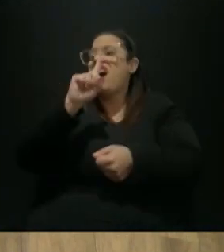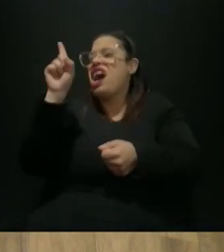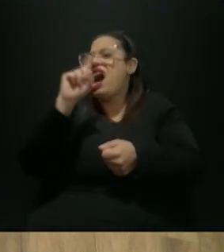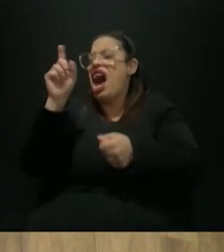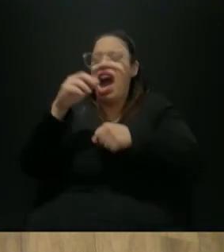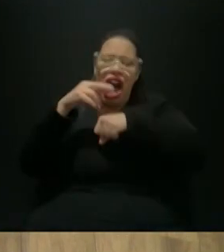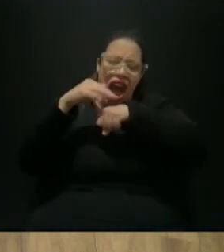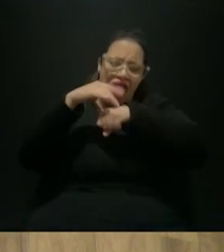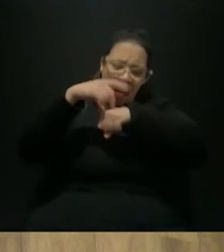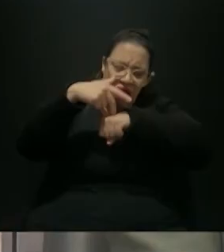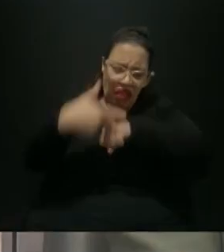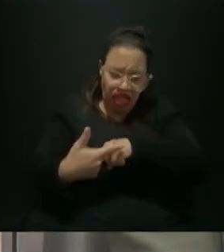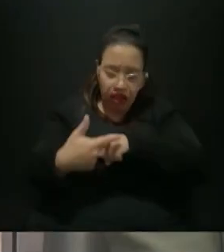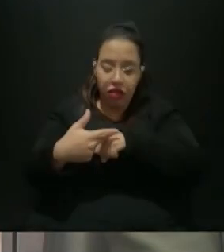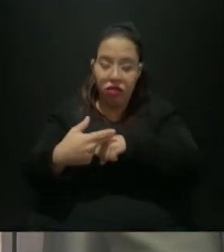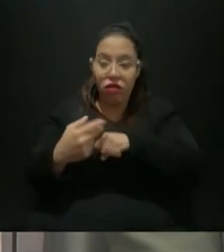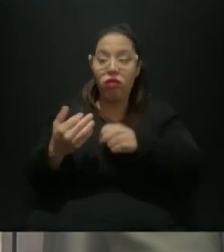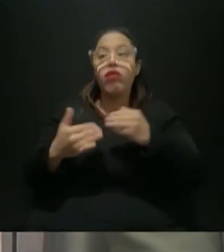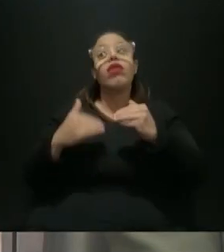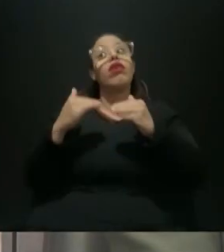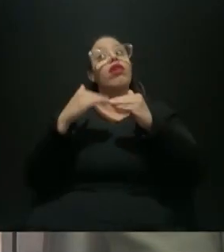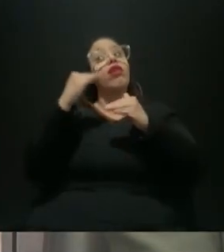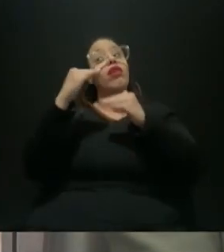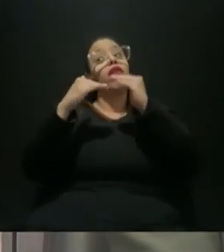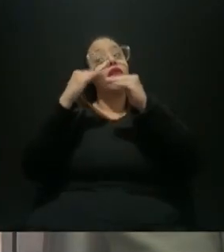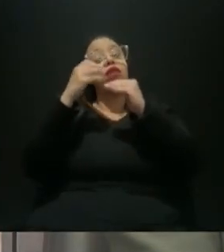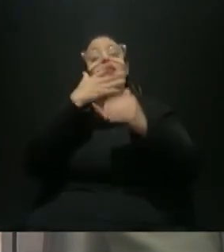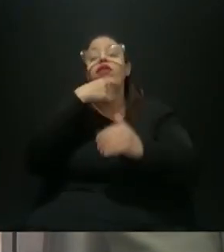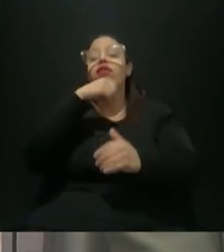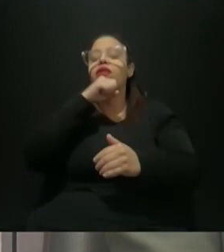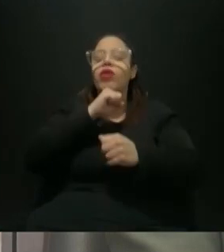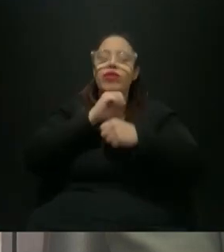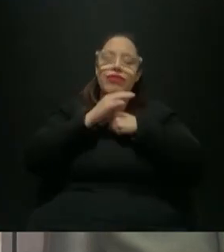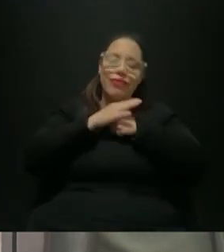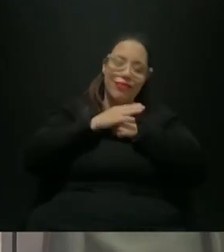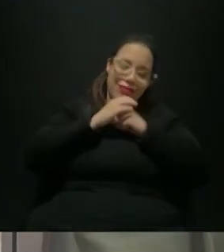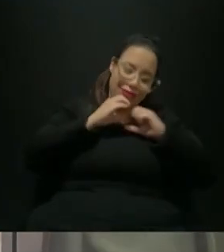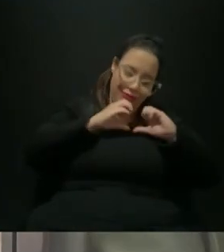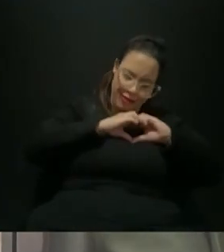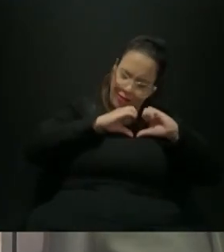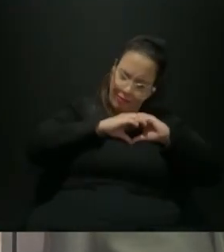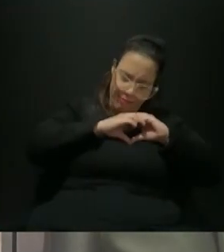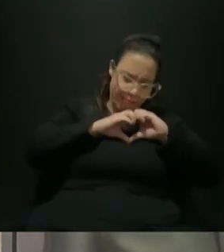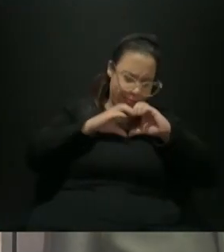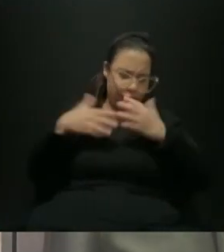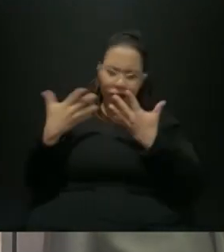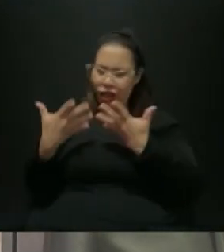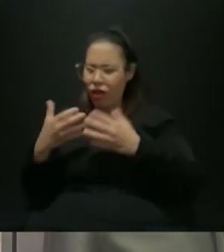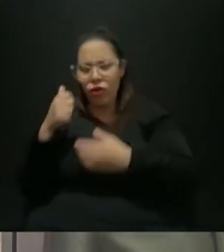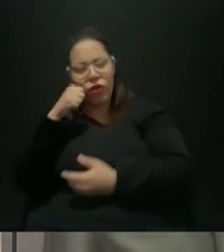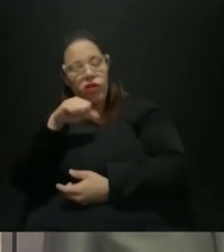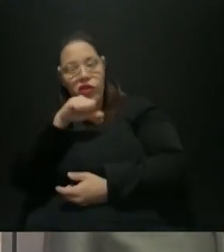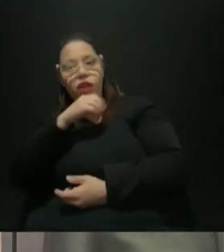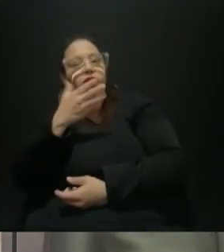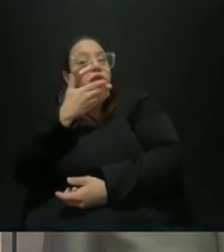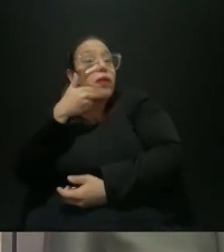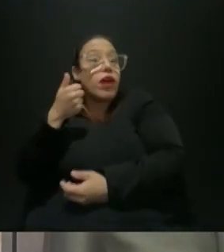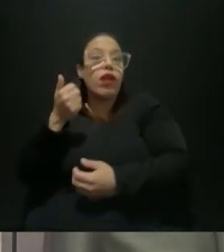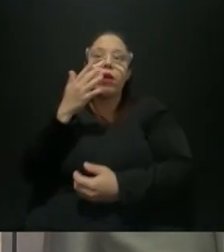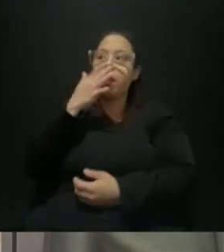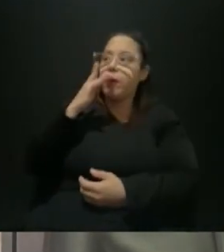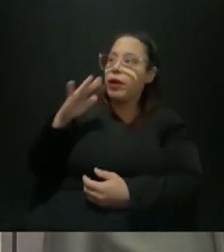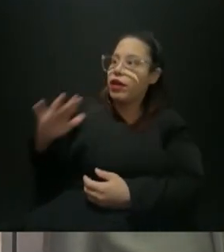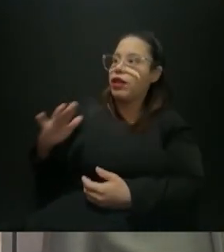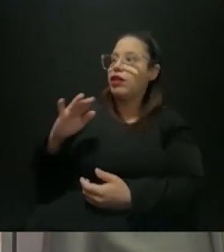faz parte do processo. O pai, ele ama essa criança tanto quanto a mãe. Ele quer o melhor para a criança. Então, é importante que a